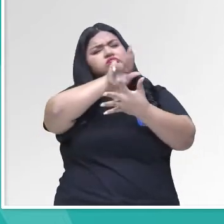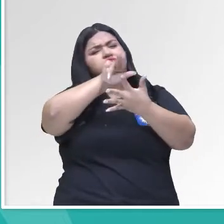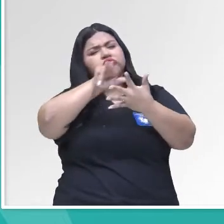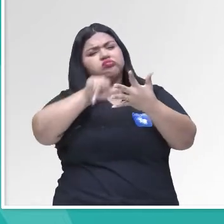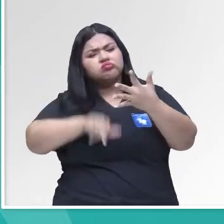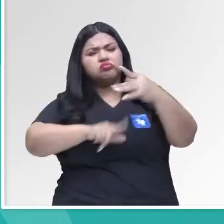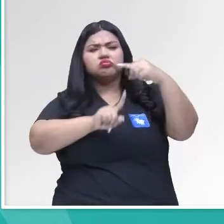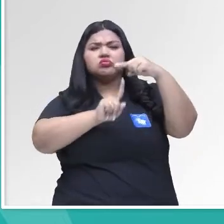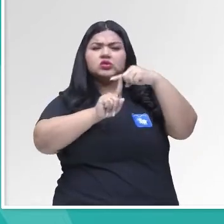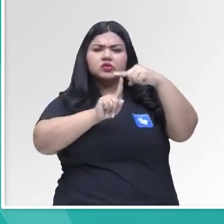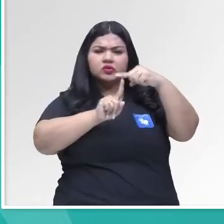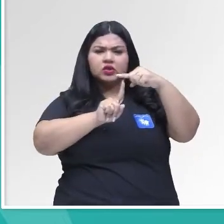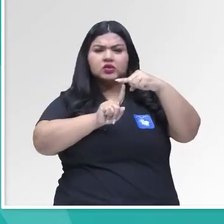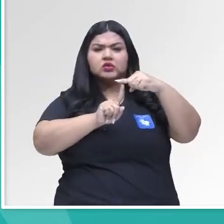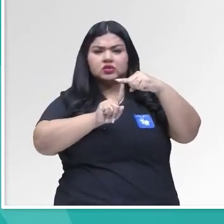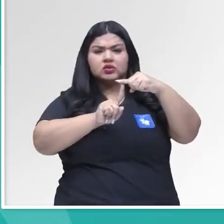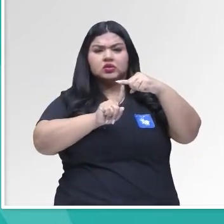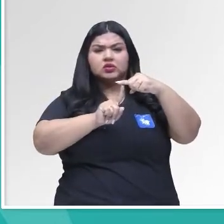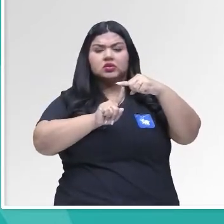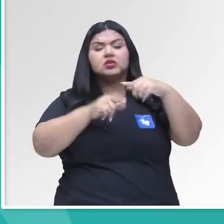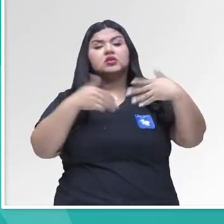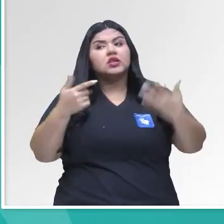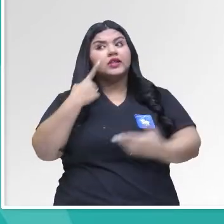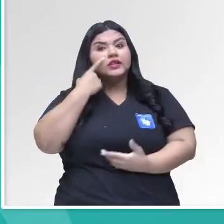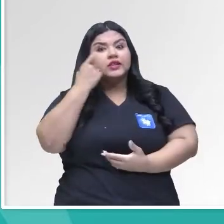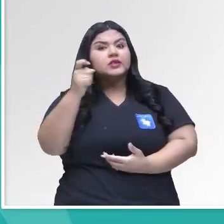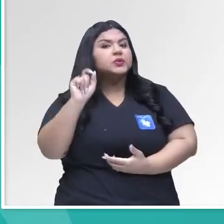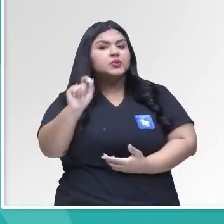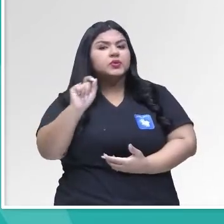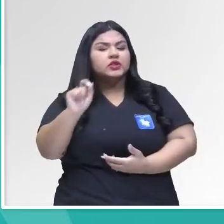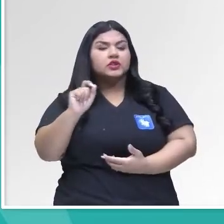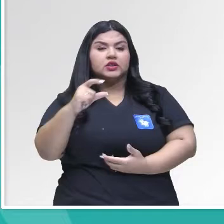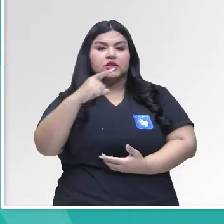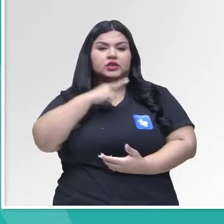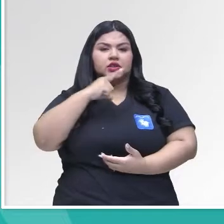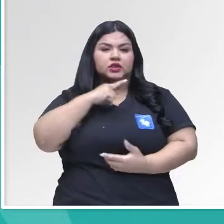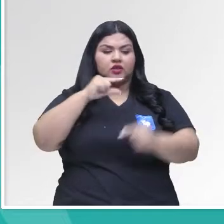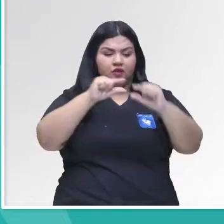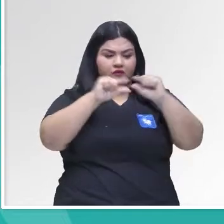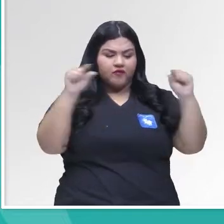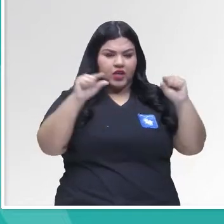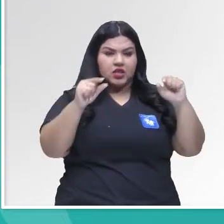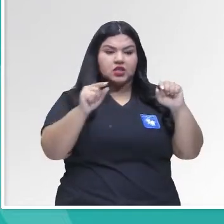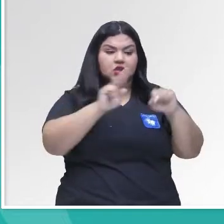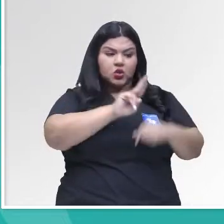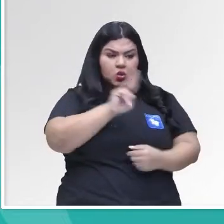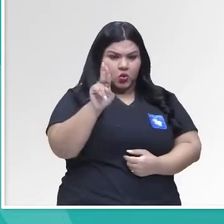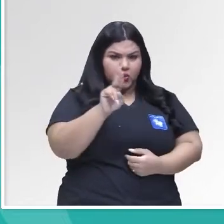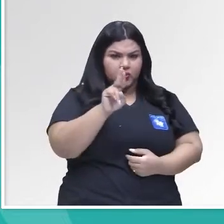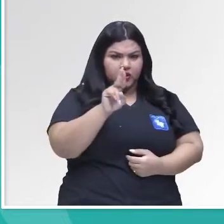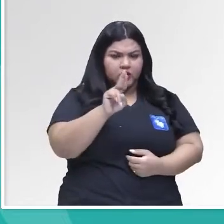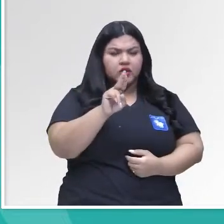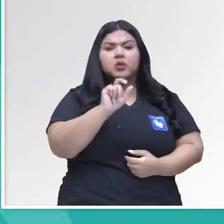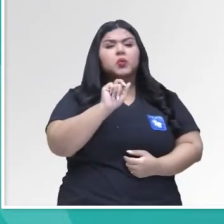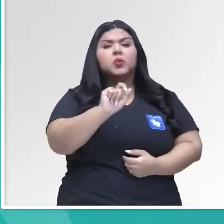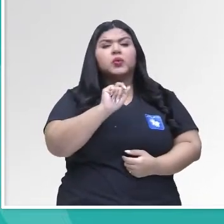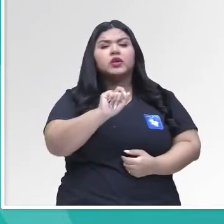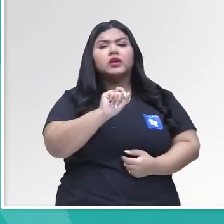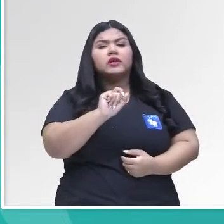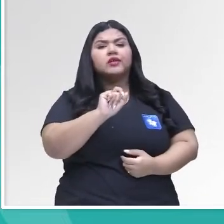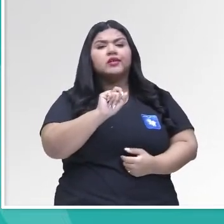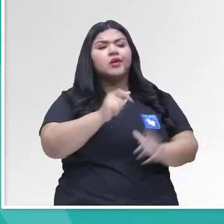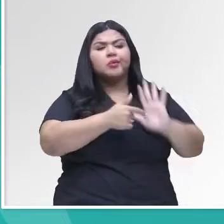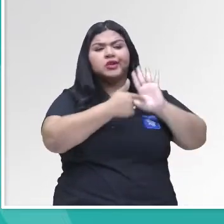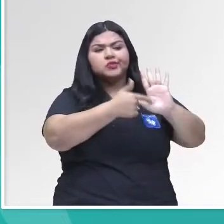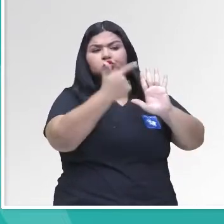de frases que nós temos. E aí é interessante o seguinte: existe a frase nominal, para relembrar. A nominal é aquela que não